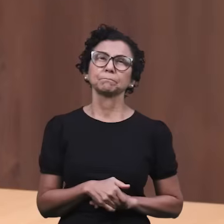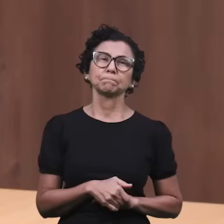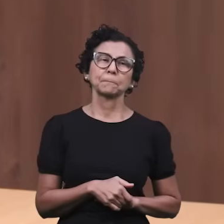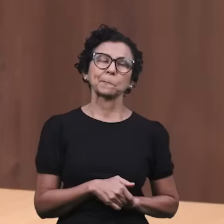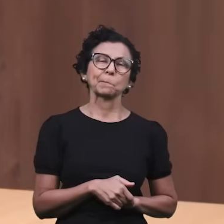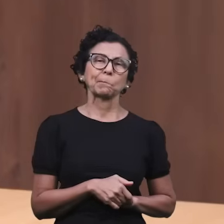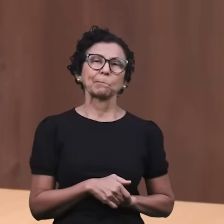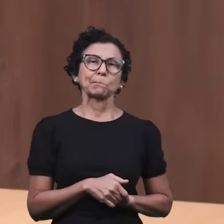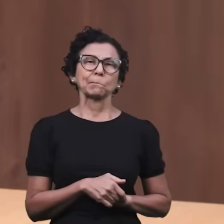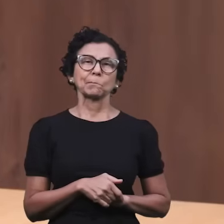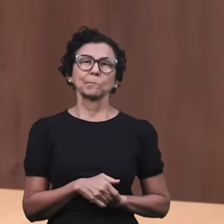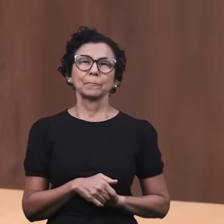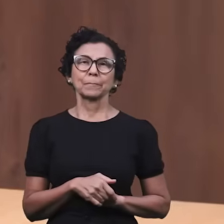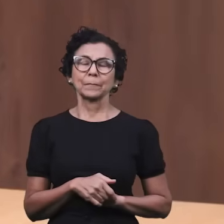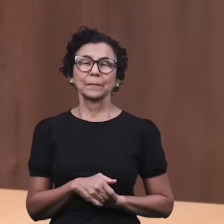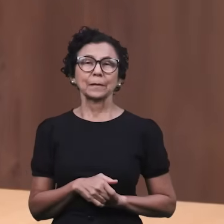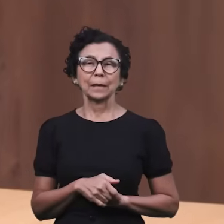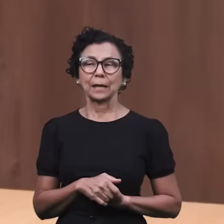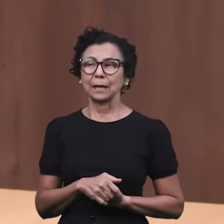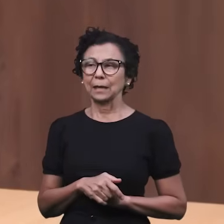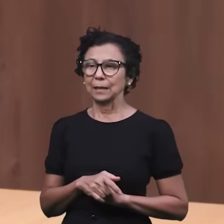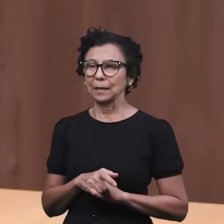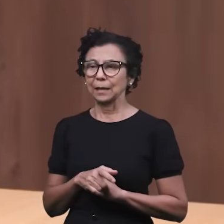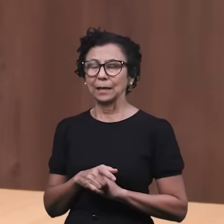ela sustenta, porque ela